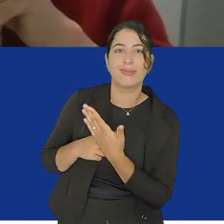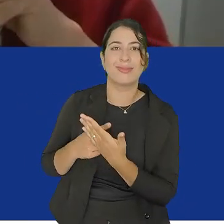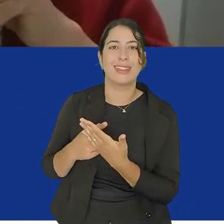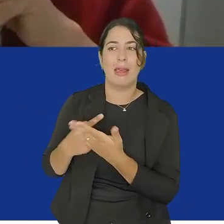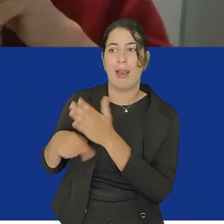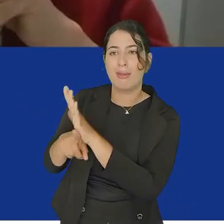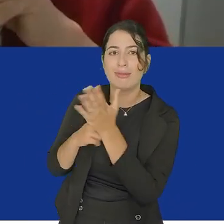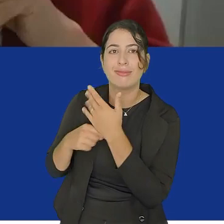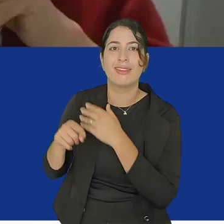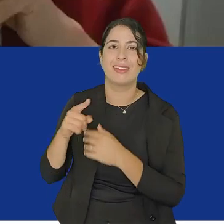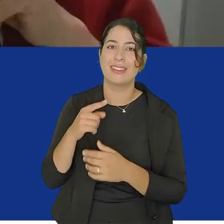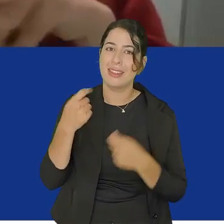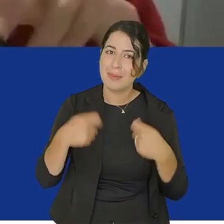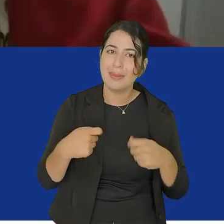Então,